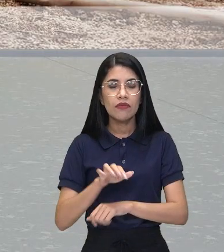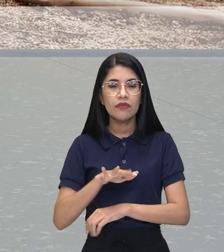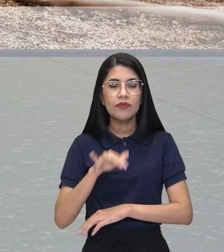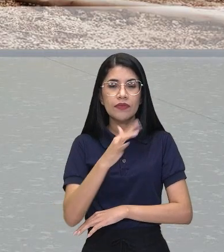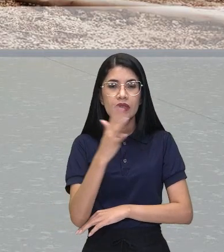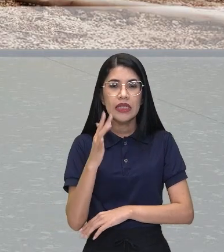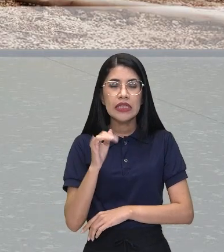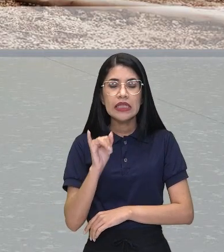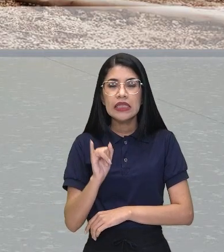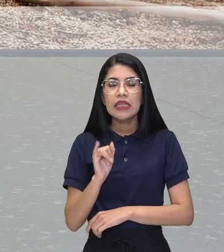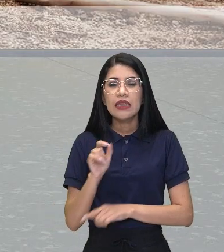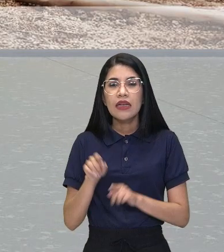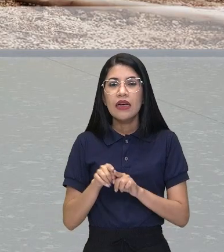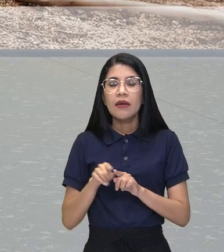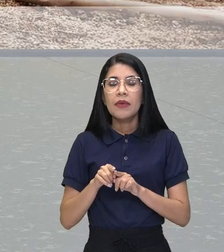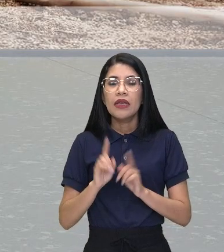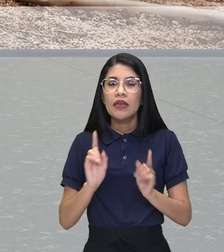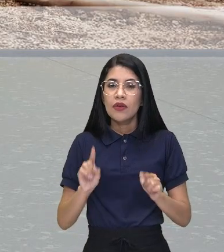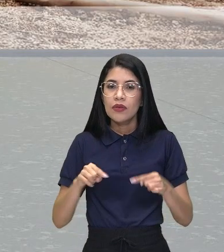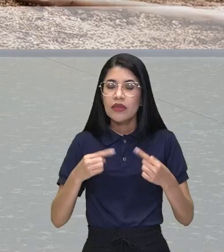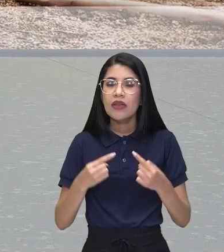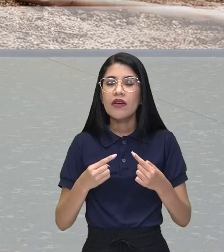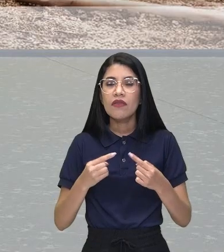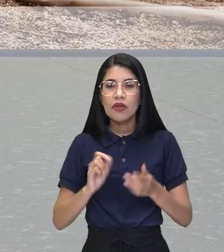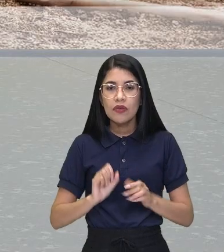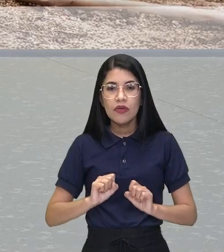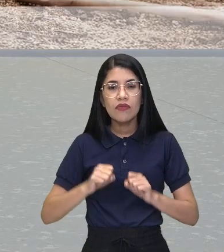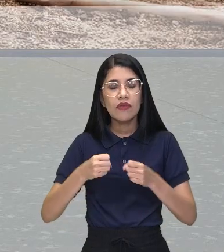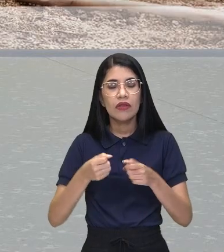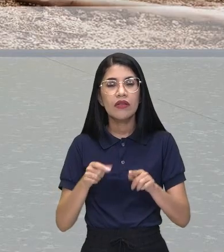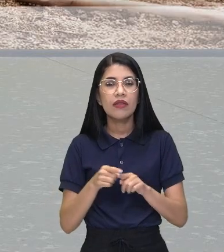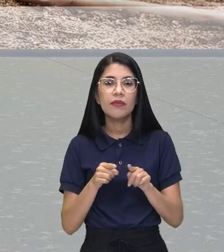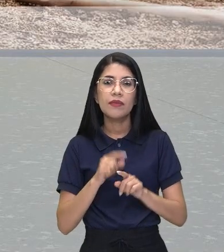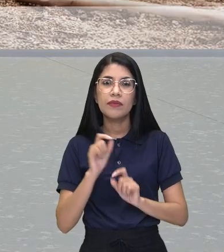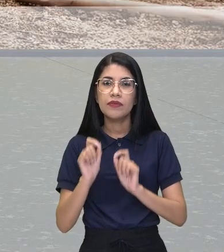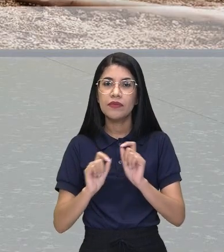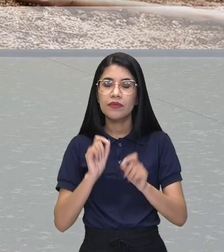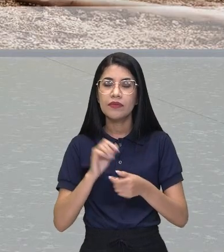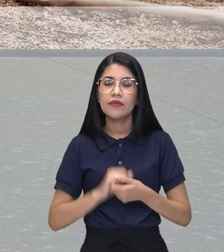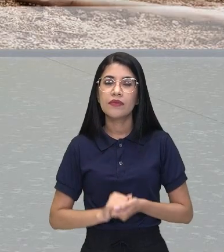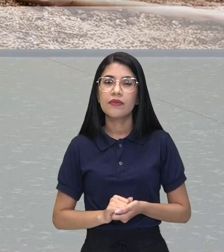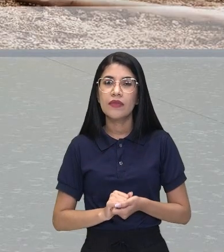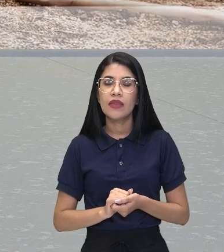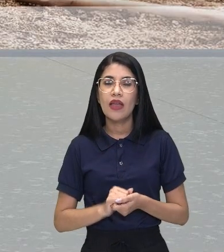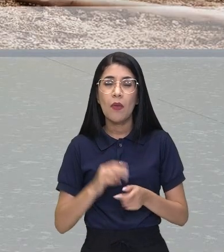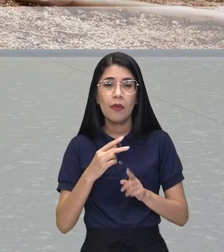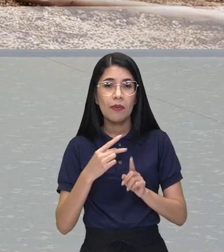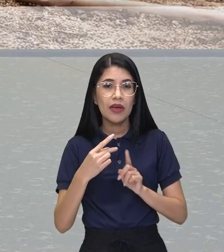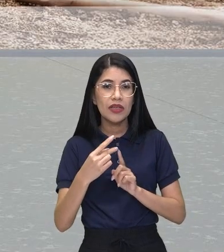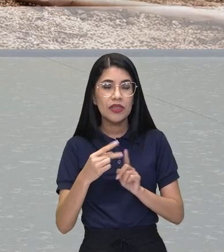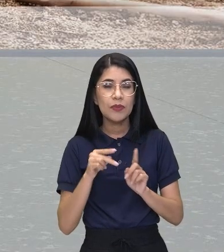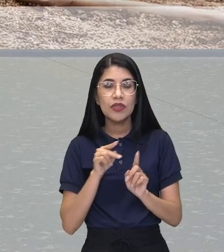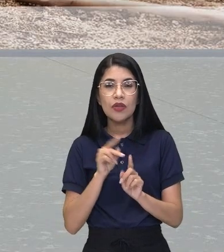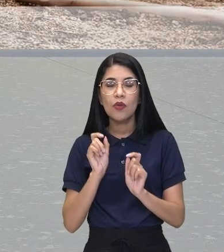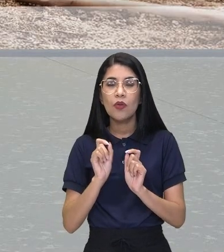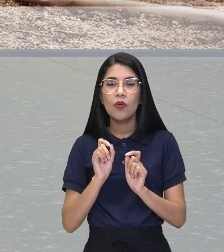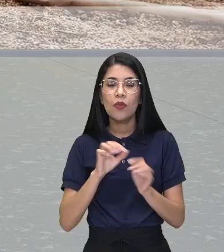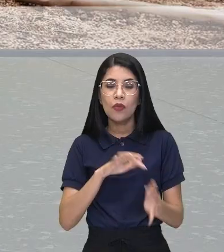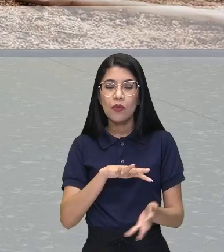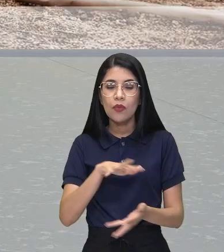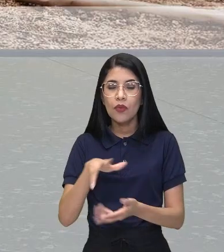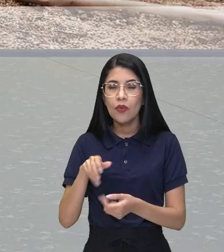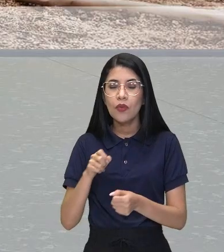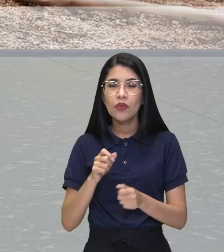sem enfrentar esse desafio maior, que é justamente essa questão, né, desse olhar, né, do que eu vejo no mundo, no lugar